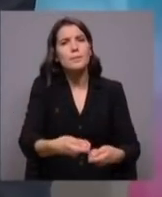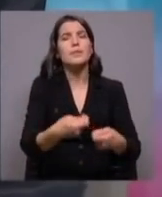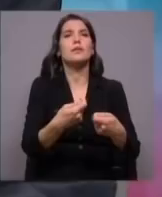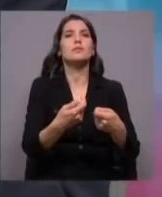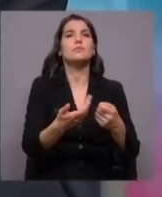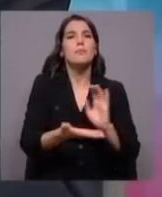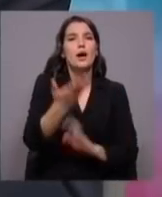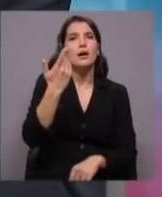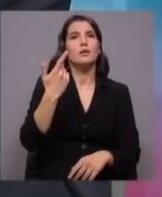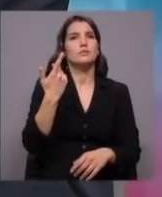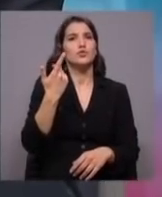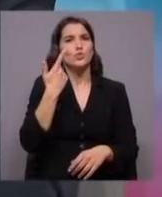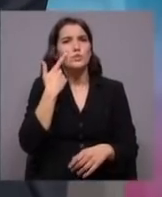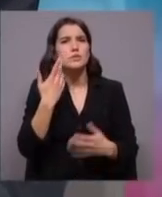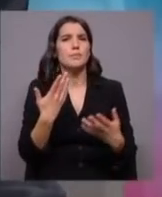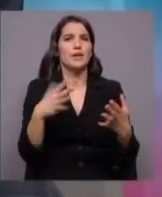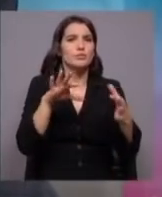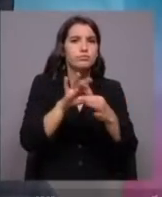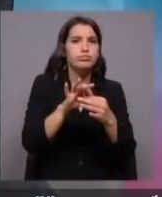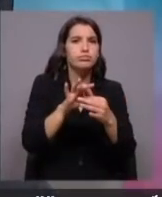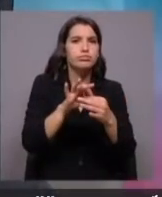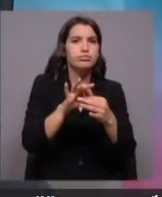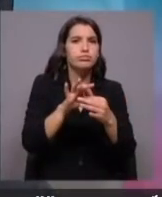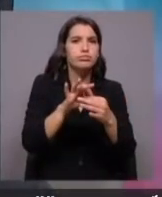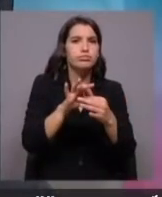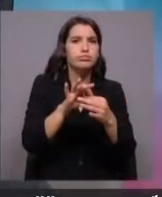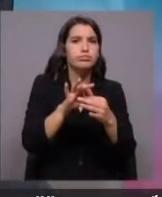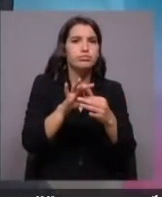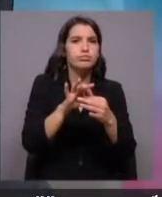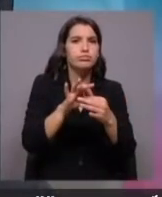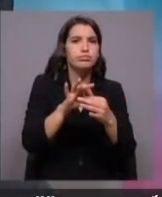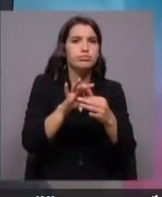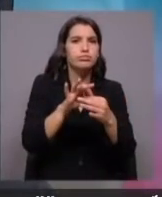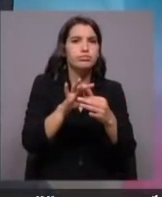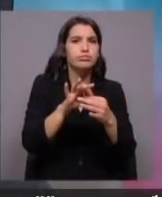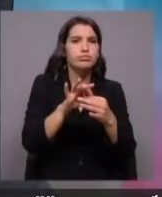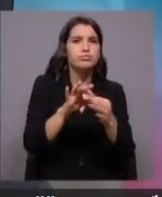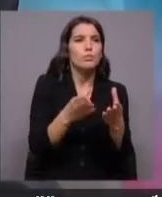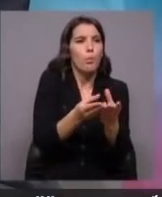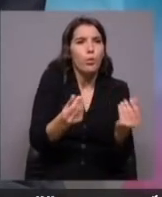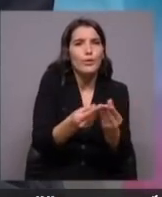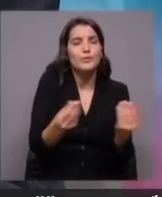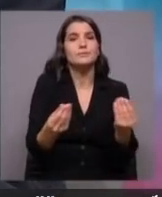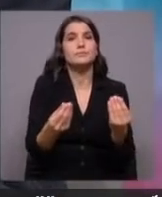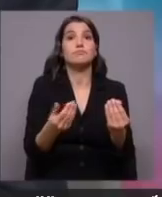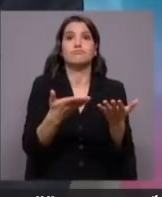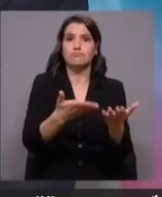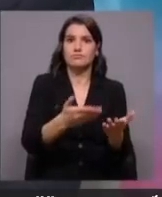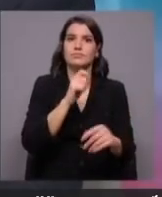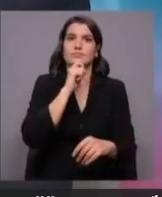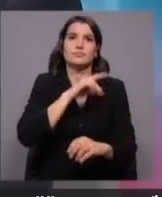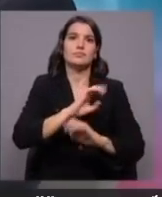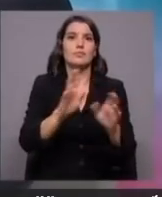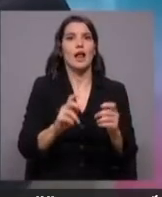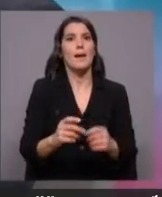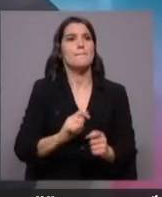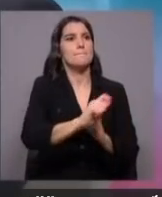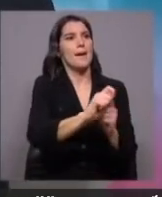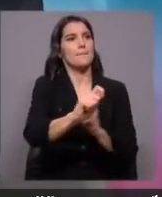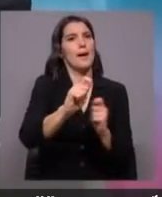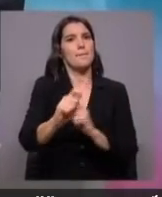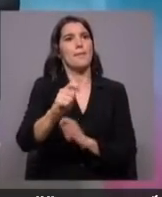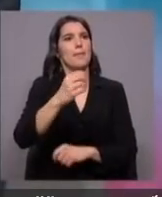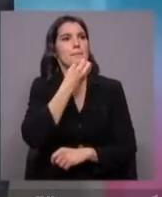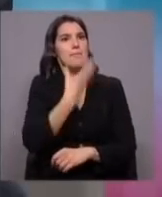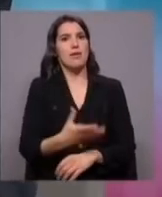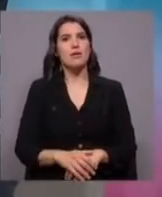mais conhecimento incorporado nos produtos. Isto é one-on-one, isto é a economia one-on-one. Sinceramente. Conseguem, obviamente, pagar melhores salários e o